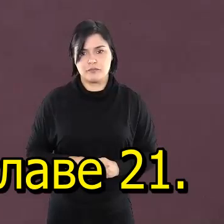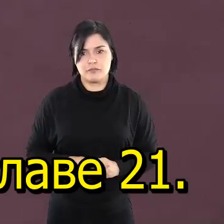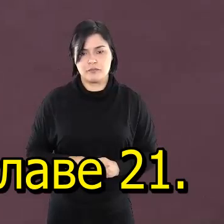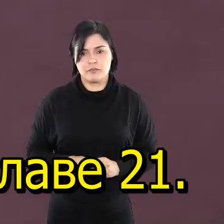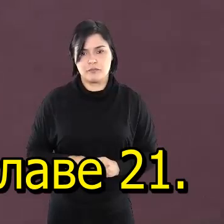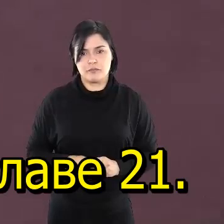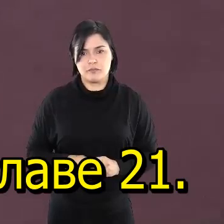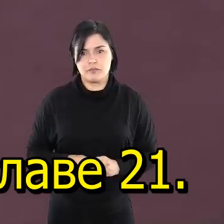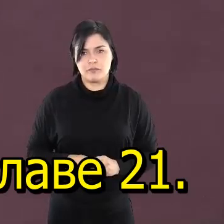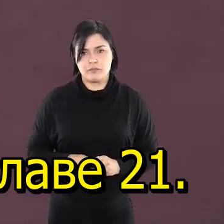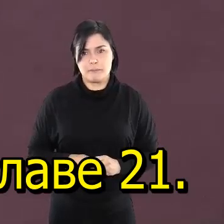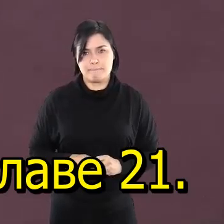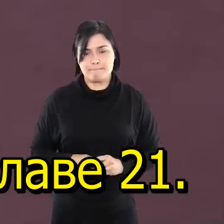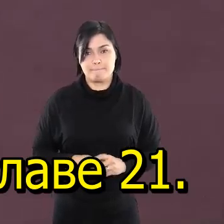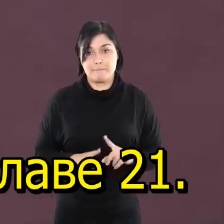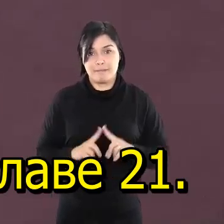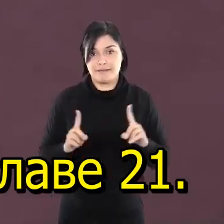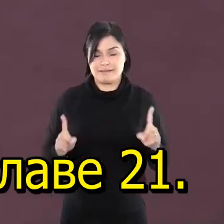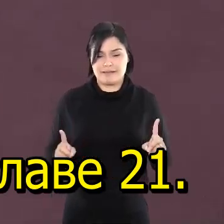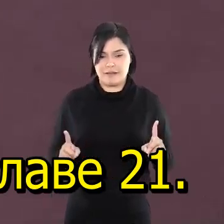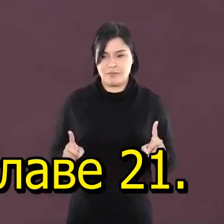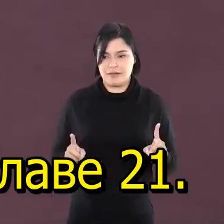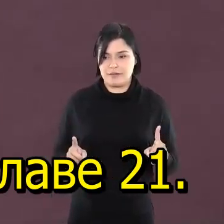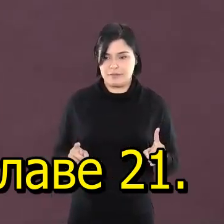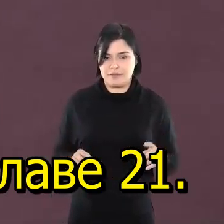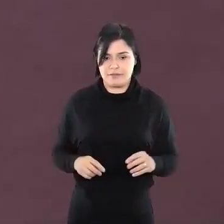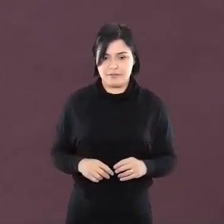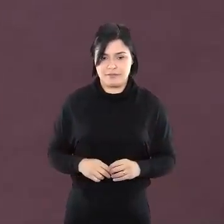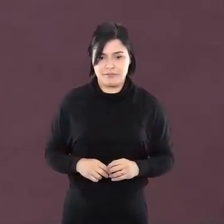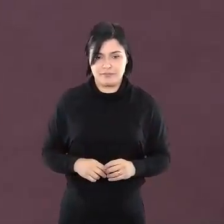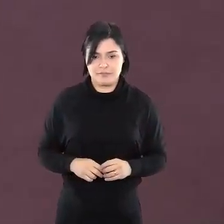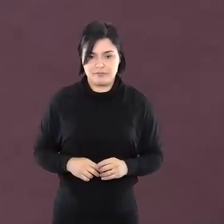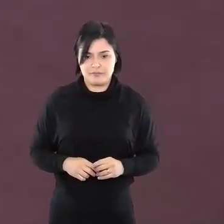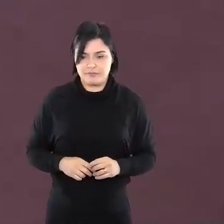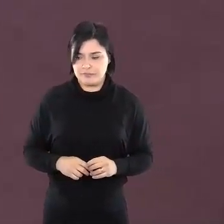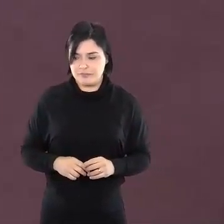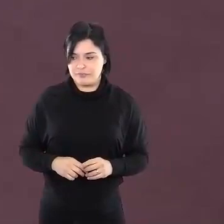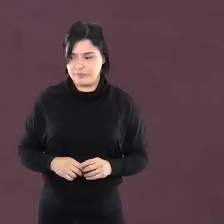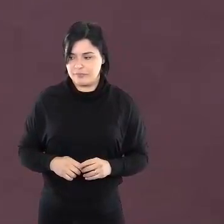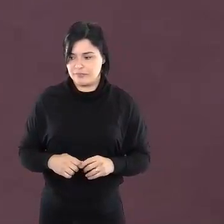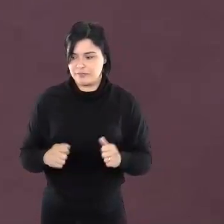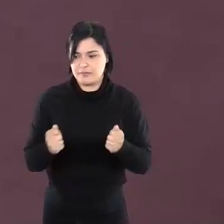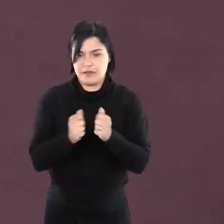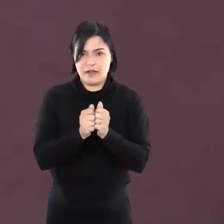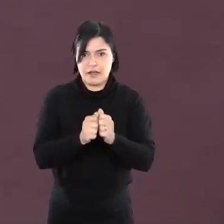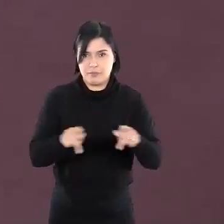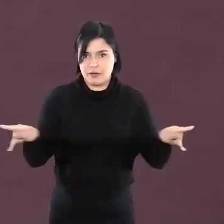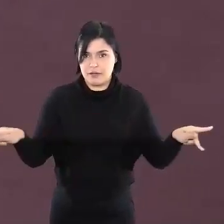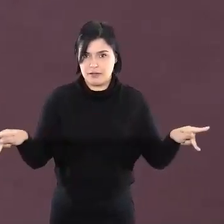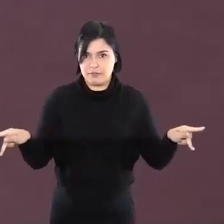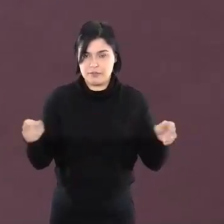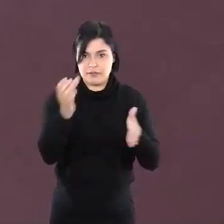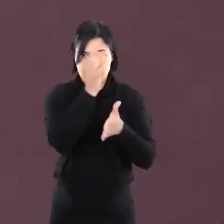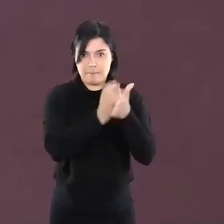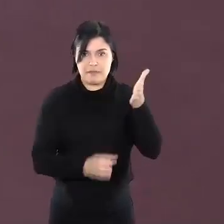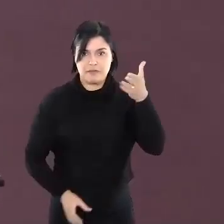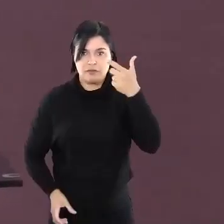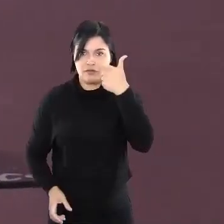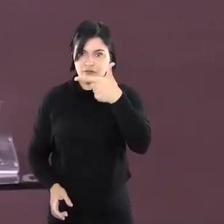Mas vamos para Apocalipse, capítulo 21. Apocalipse, capítulo 21.